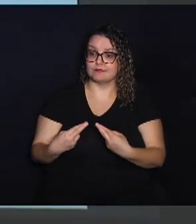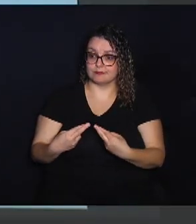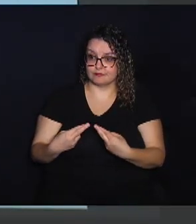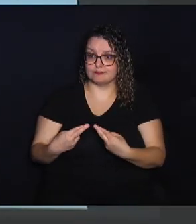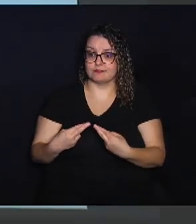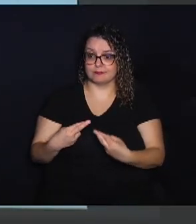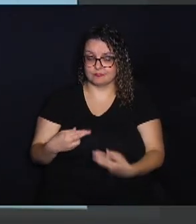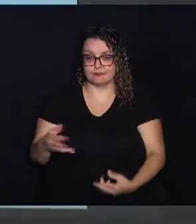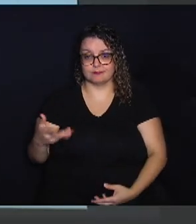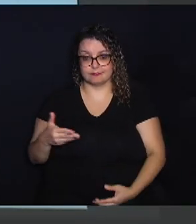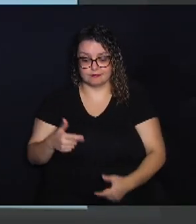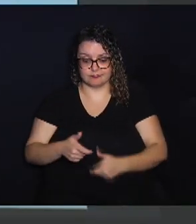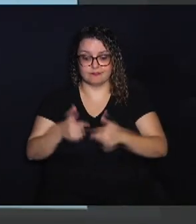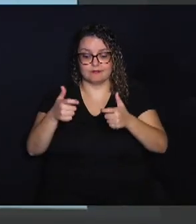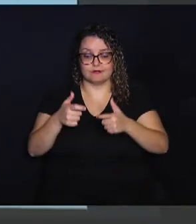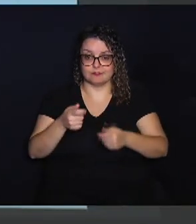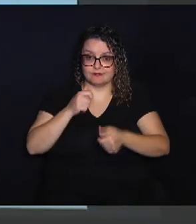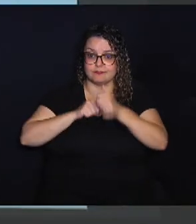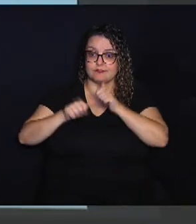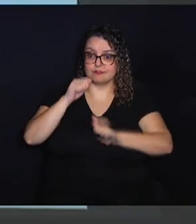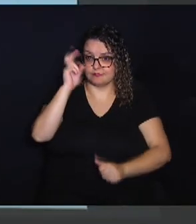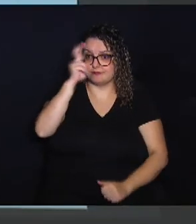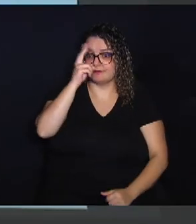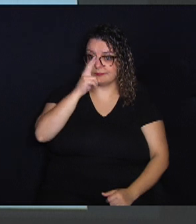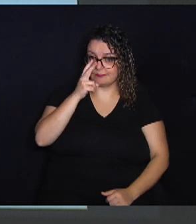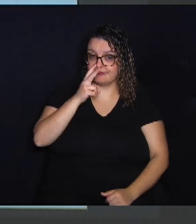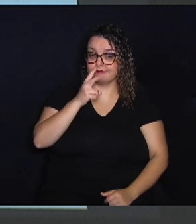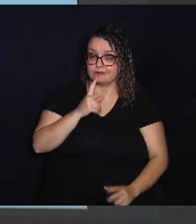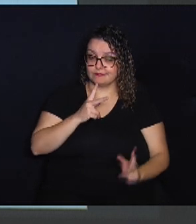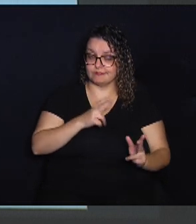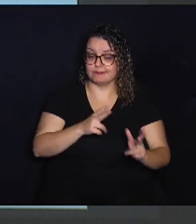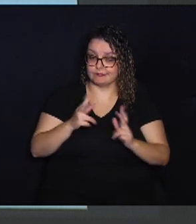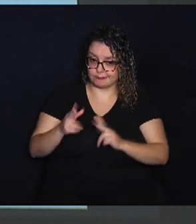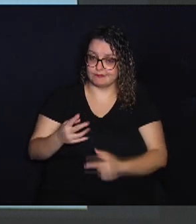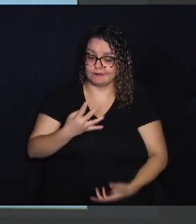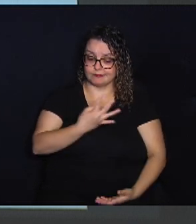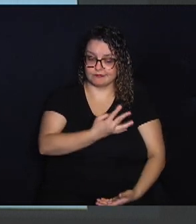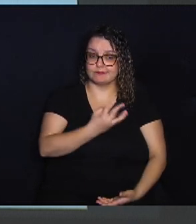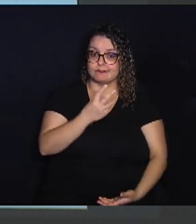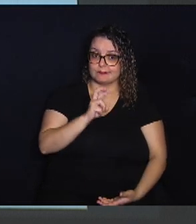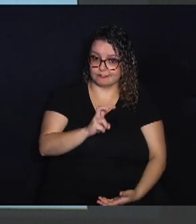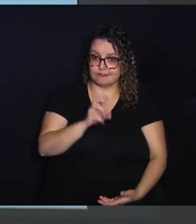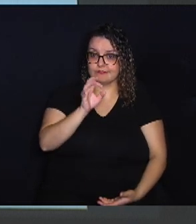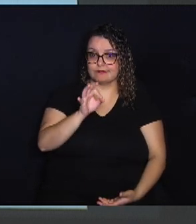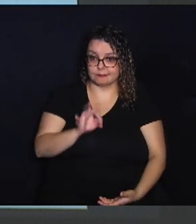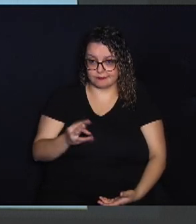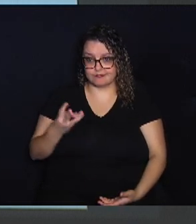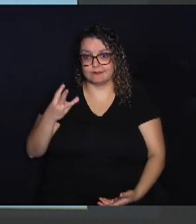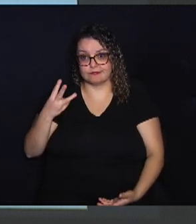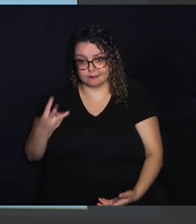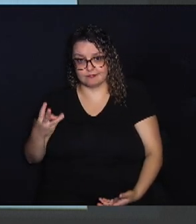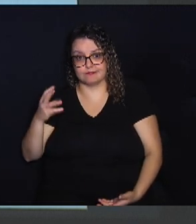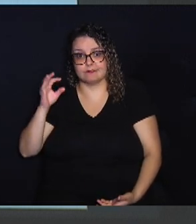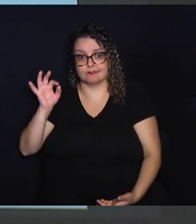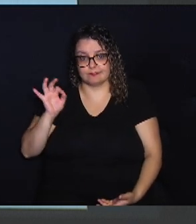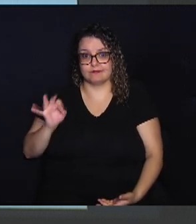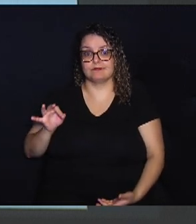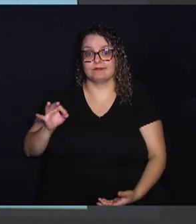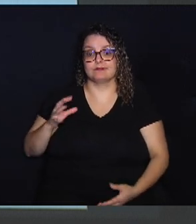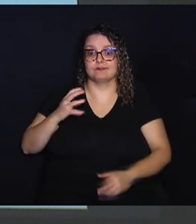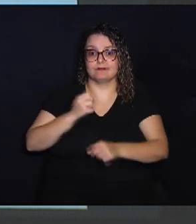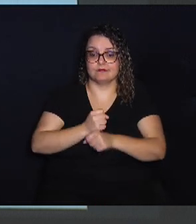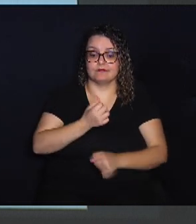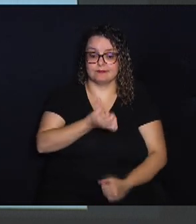velocidade excessiva e o álcool aparecem, respectivamente, 45% e 33% dos